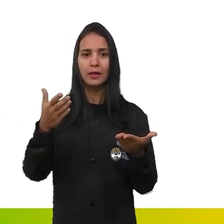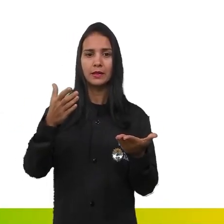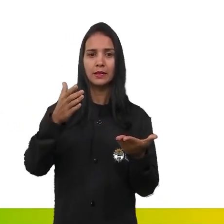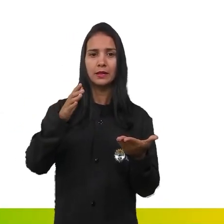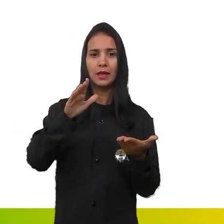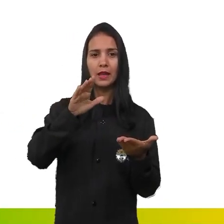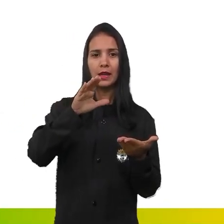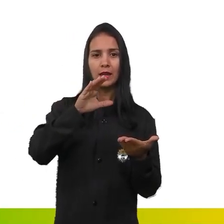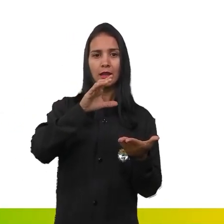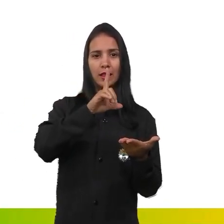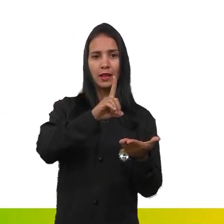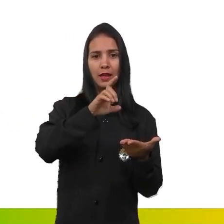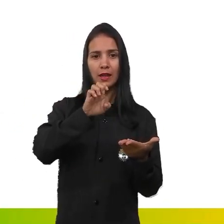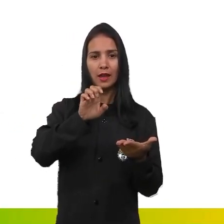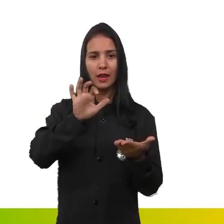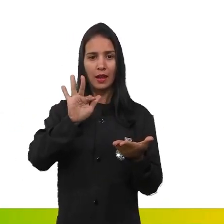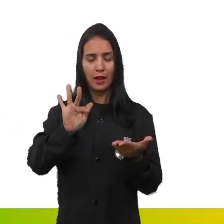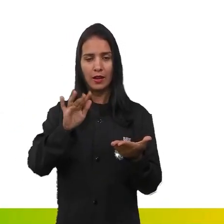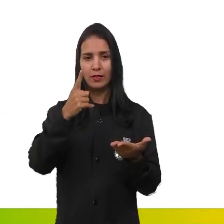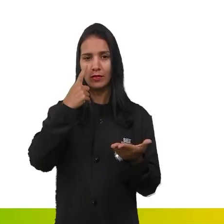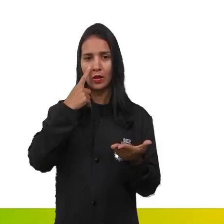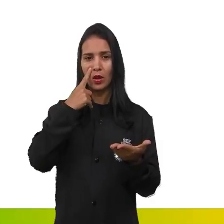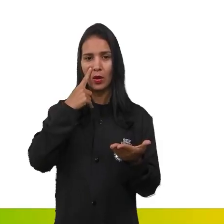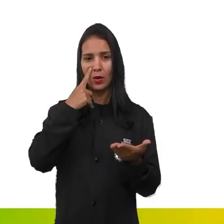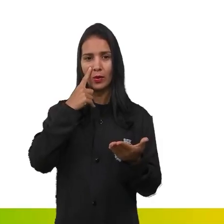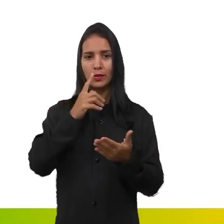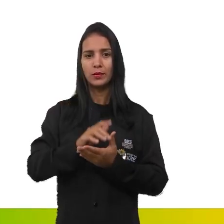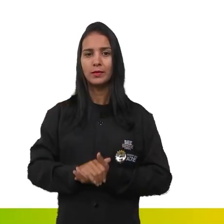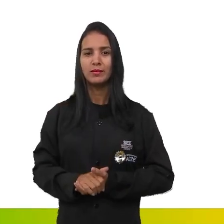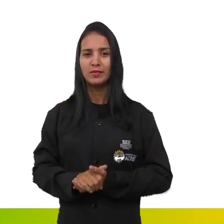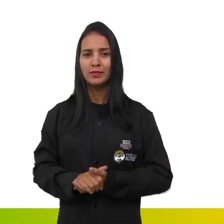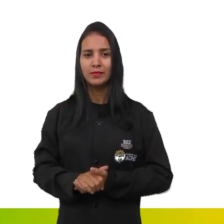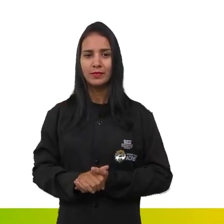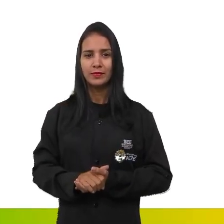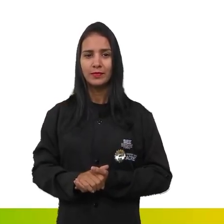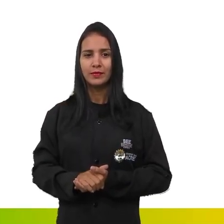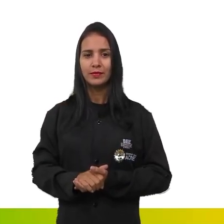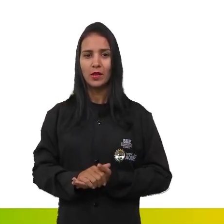têm a mesma área. E eles têm a mesma altura H, tá? Ok?